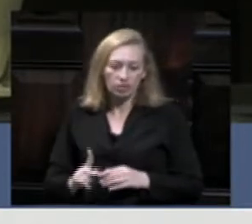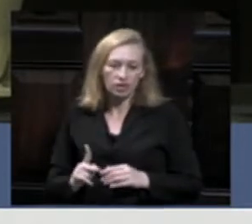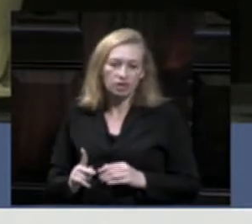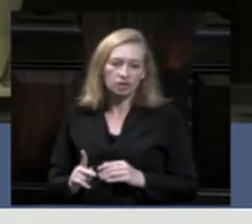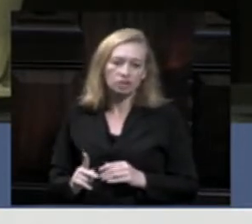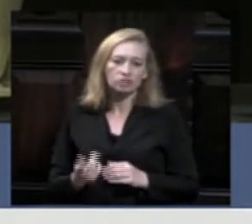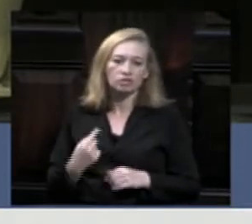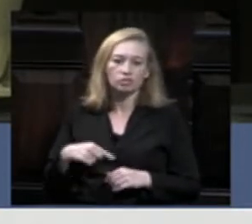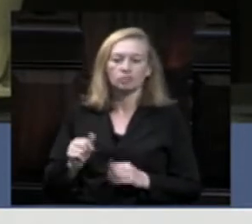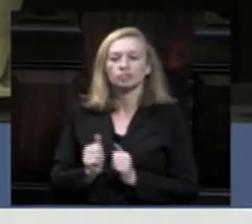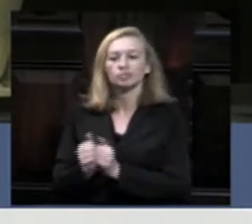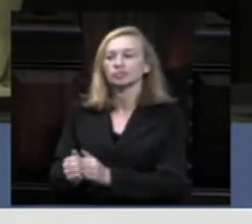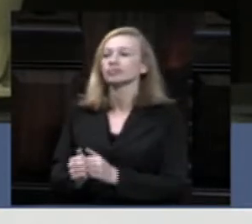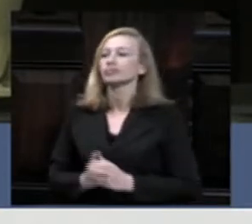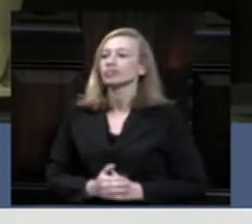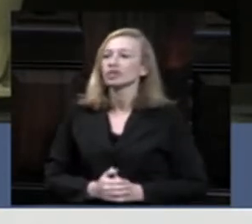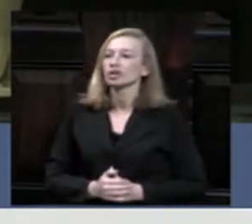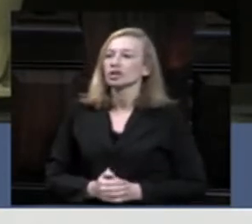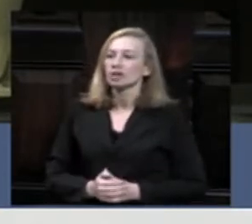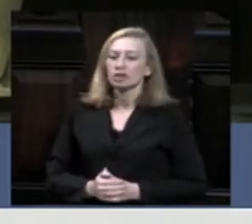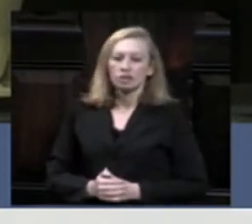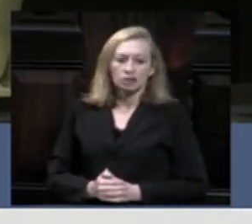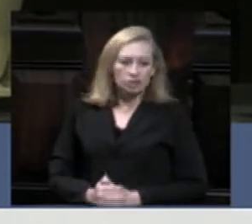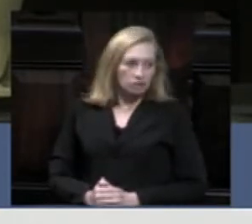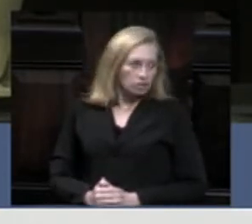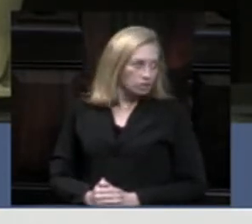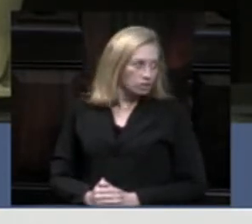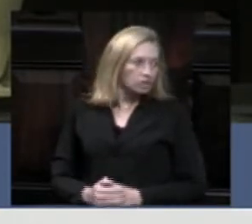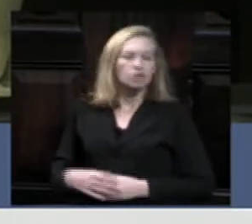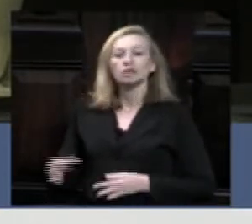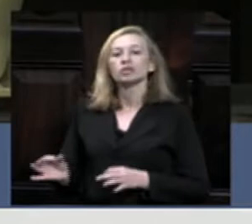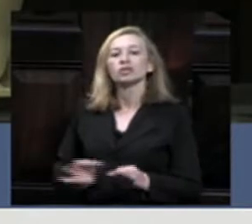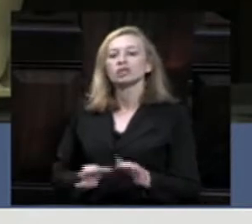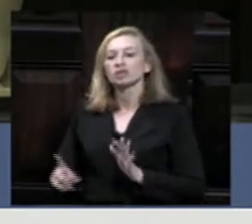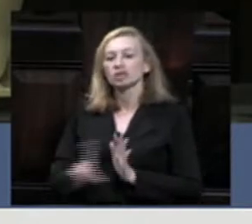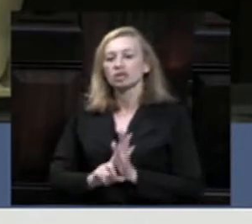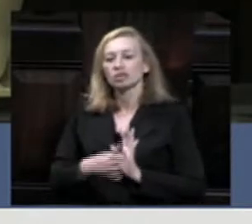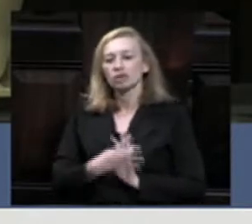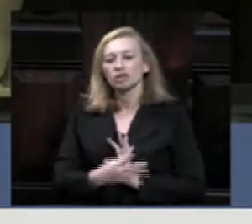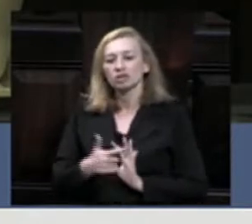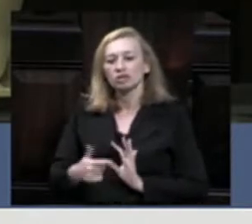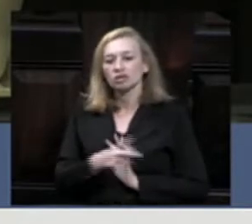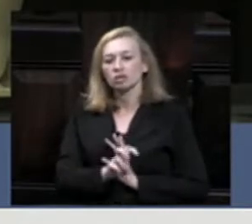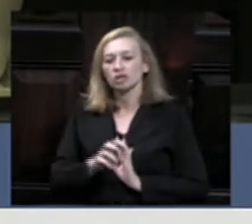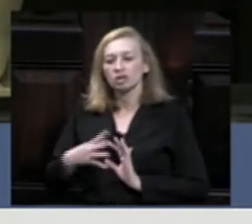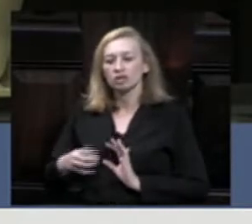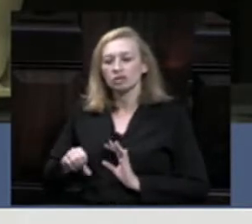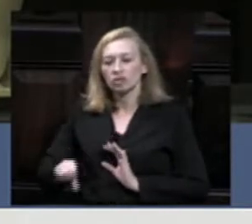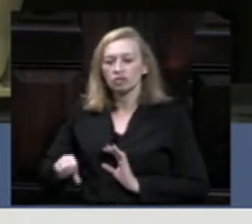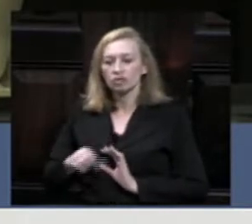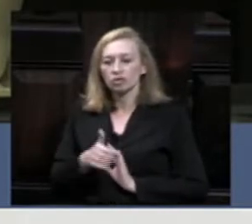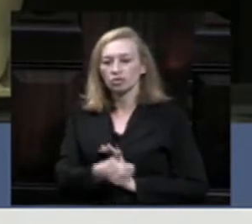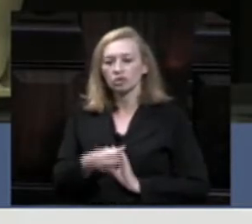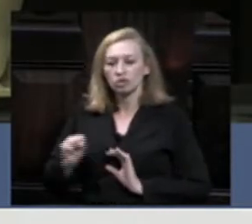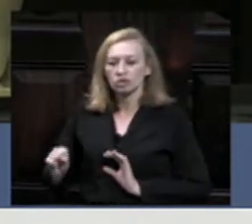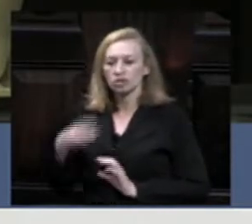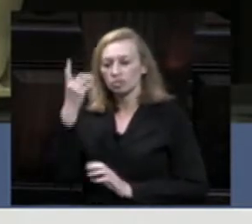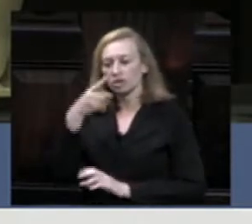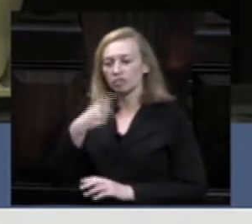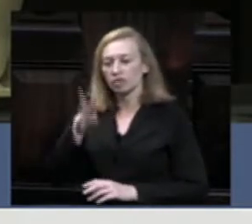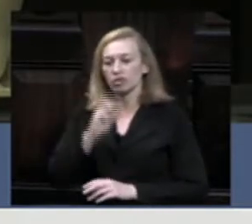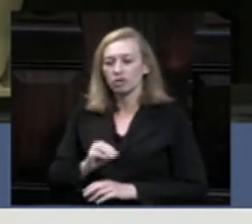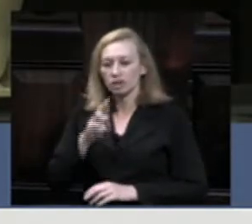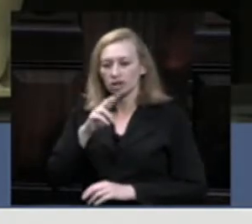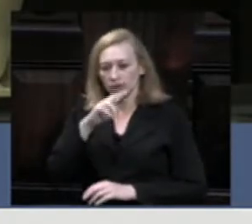aprovados, vai ao autógrafo. Em regime de urgência, discussão única, projeto de lei 4259 de 2018, de autoria do deputado Paulo Ramos, que